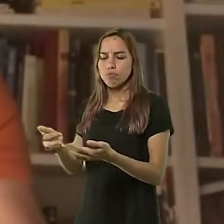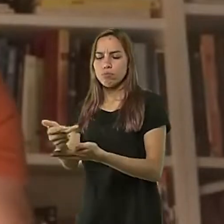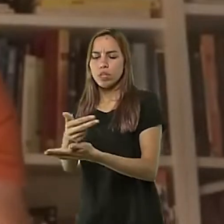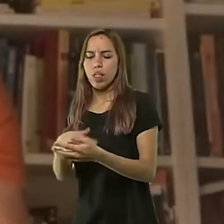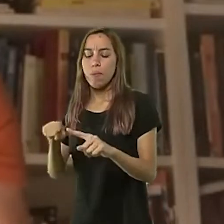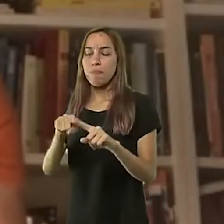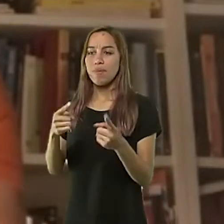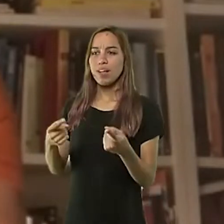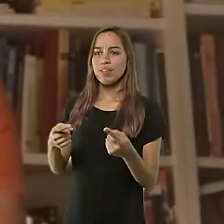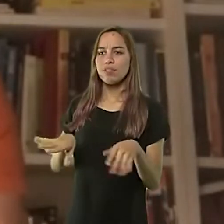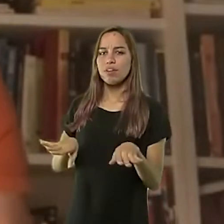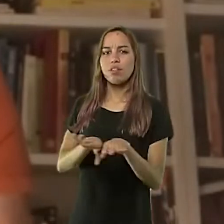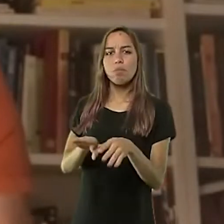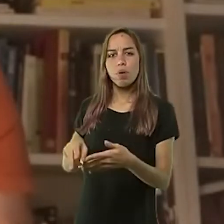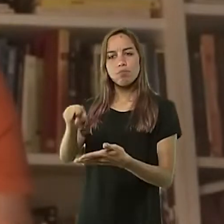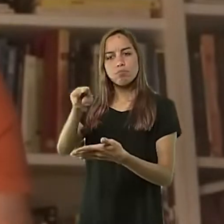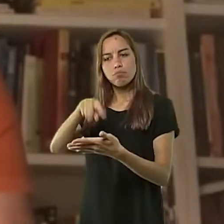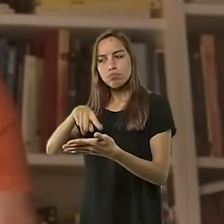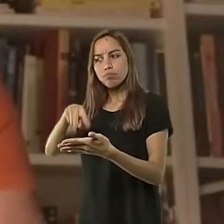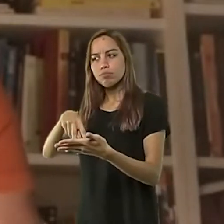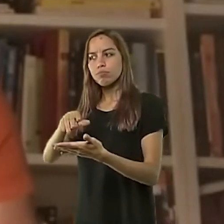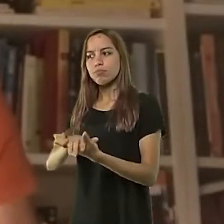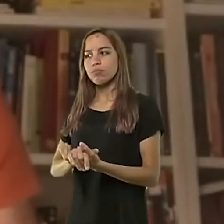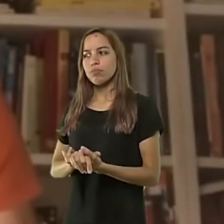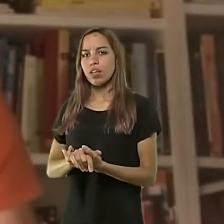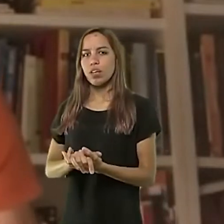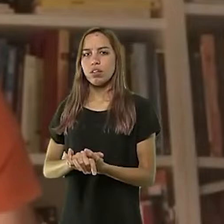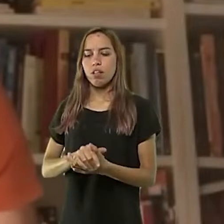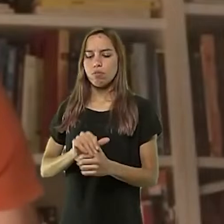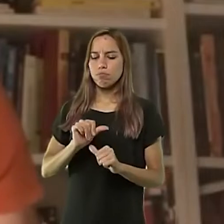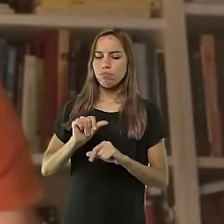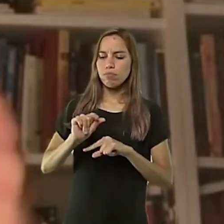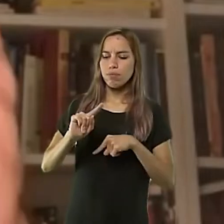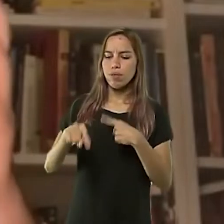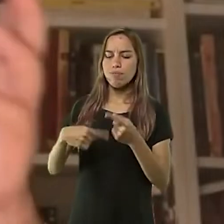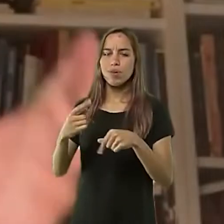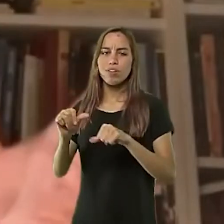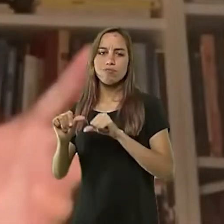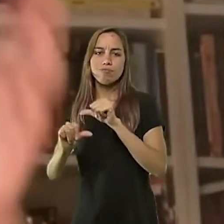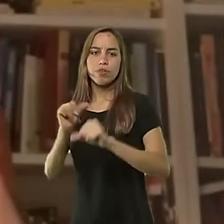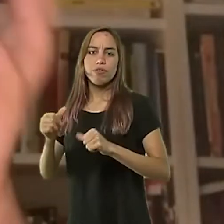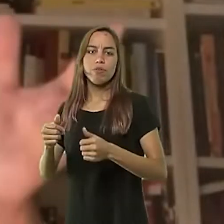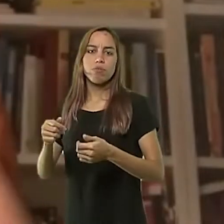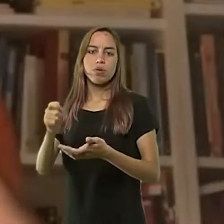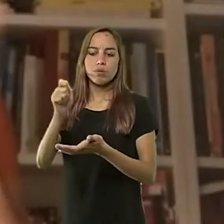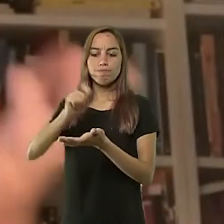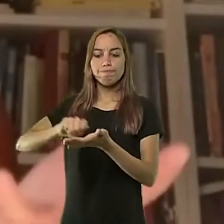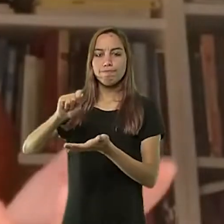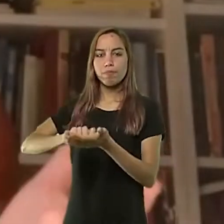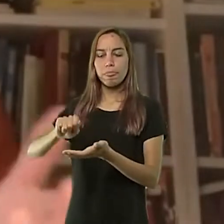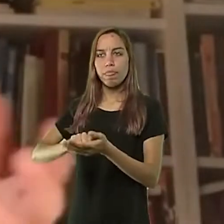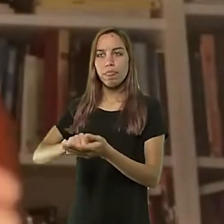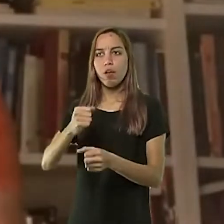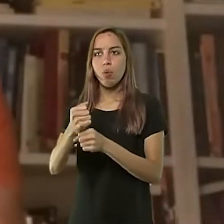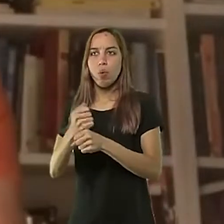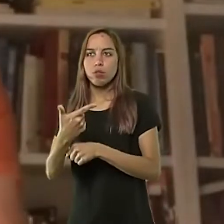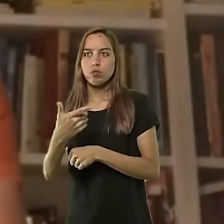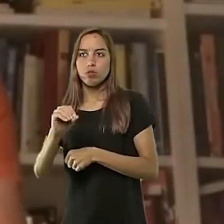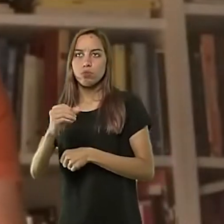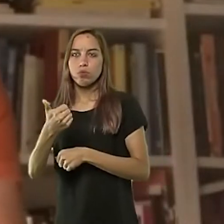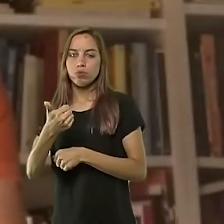Nunca se transformou em escrita, ou até determinada idade não se transformou em escrita. Eu comecei a publicar em 2008, já tinha 37